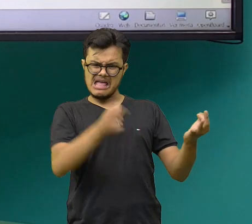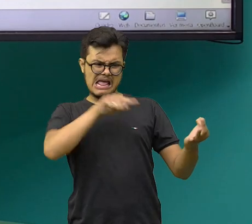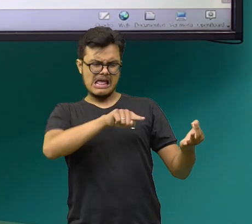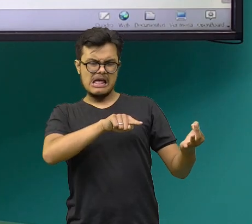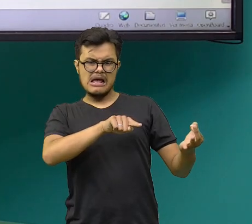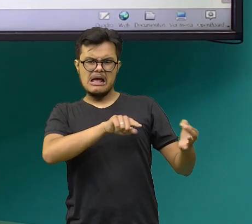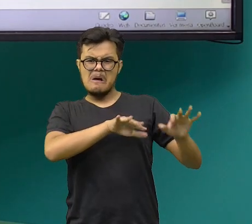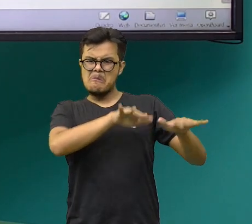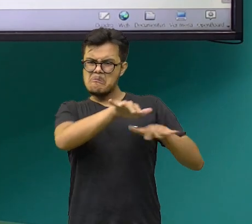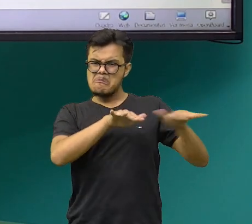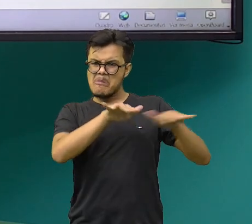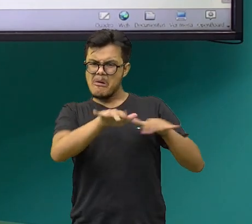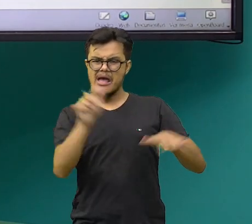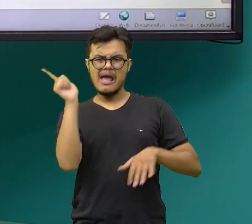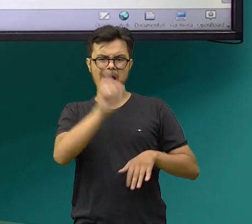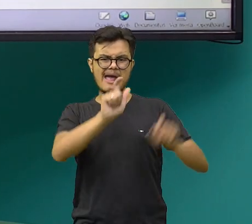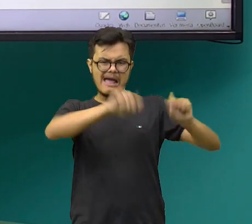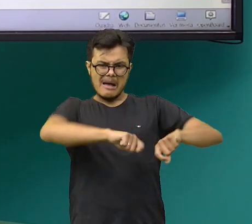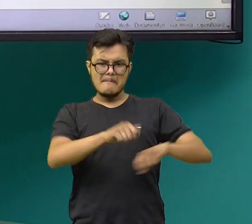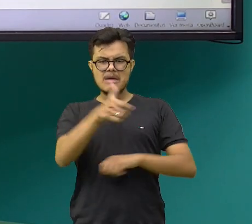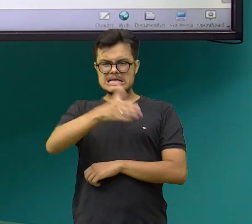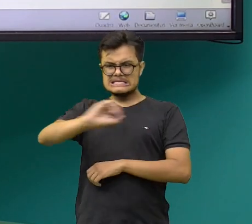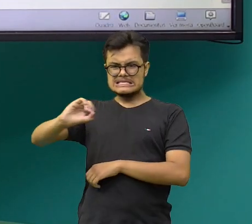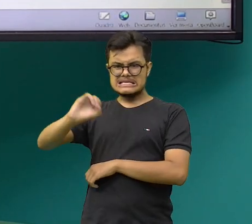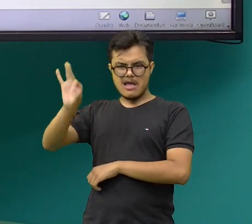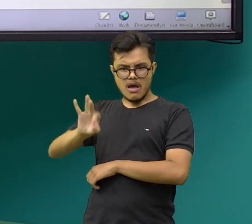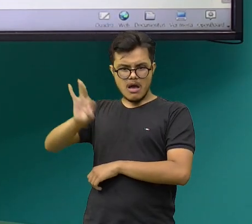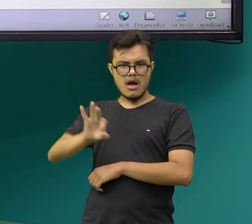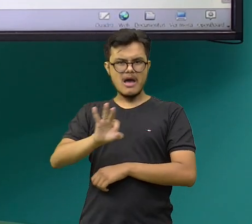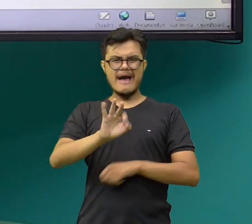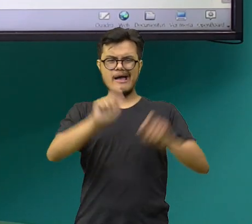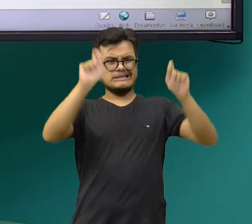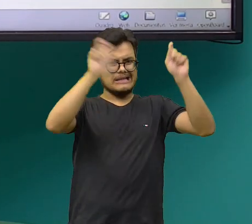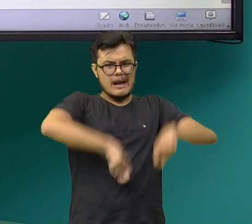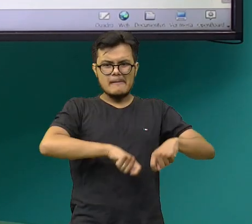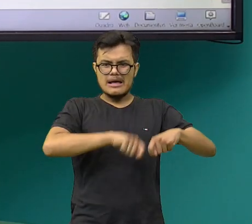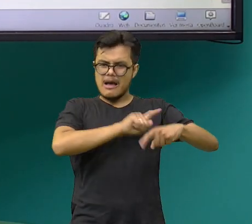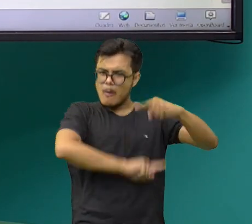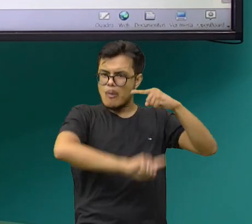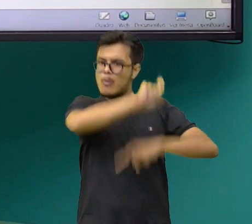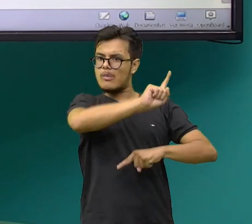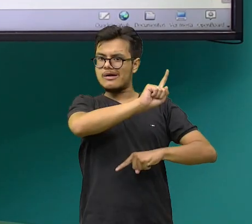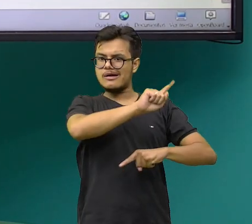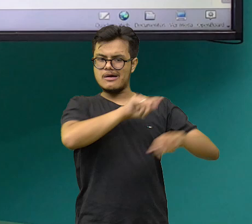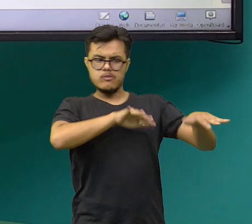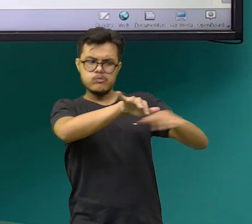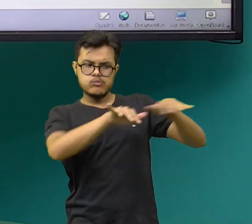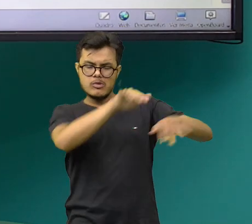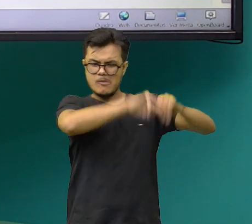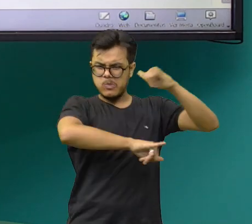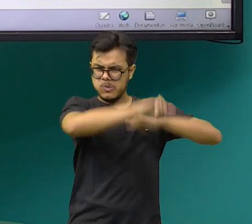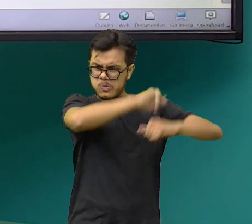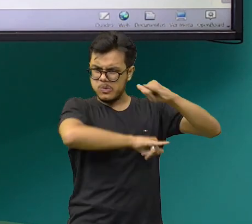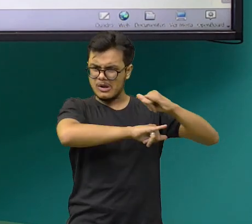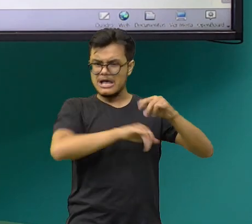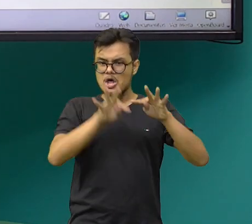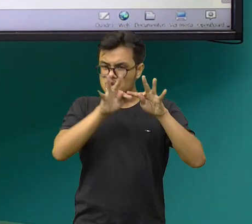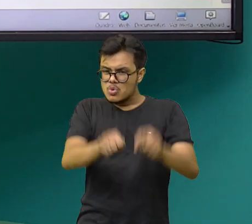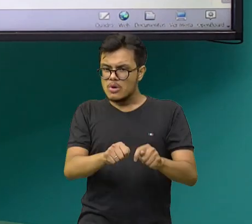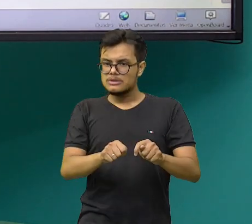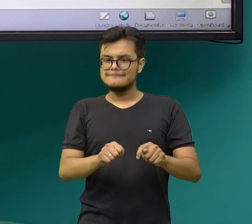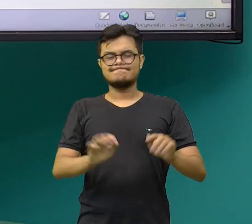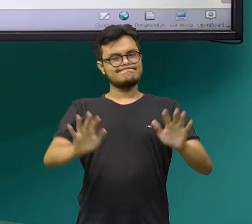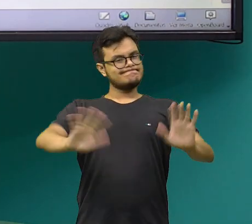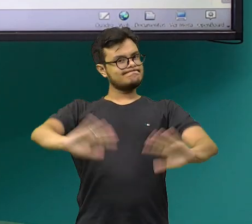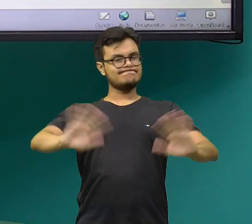consegue converter 100% daquele calor, daquela energia térmica em